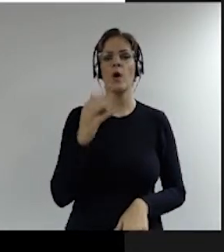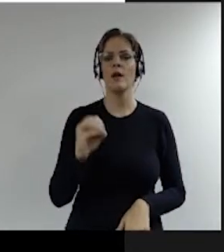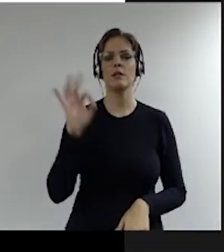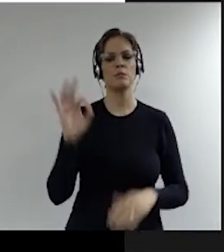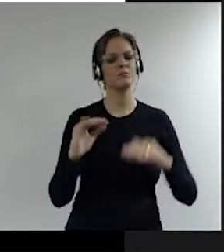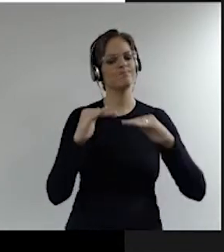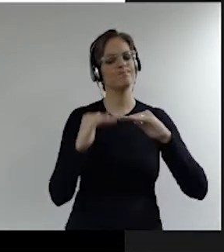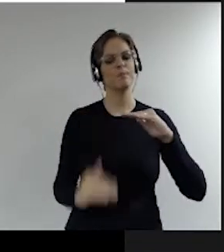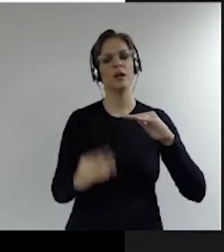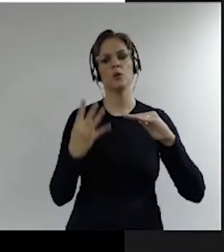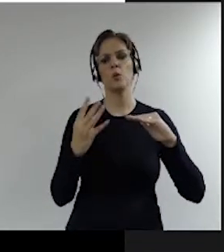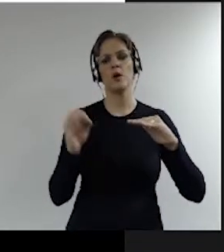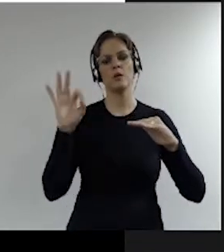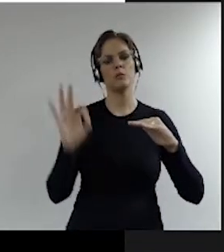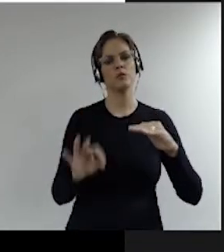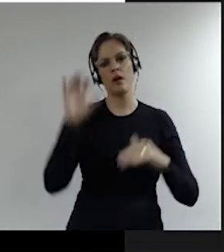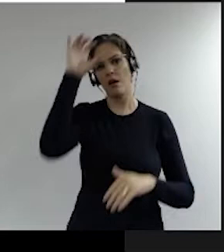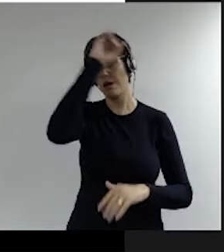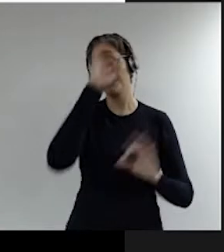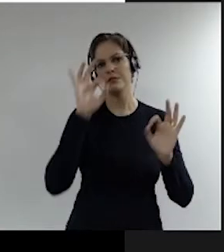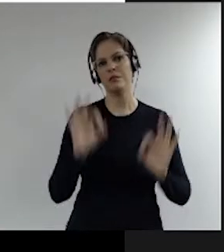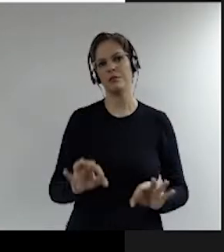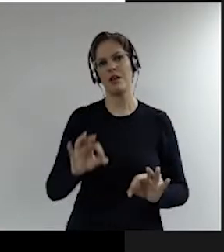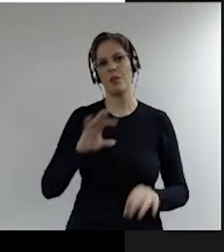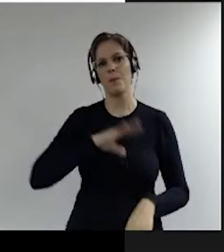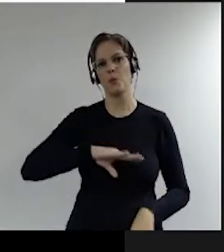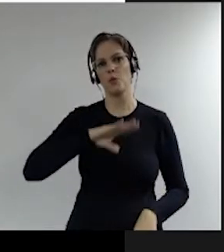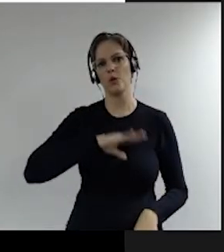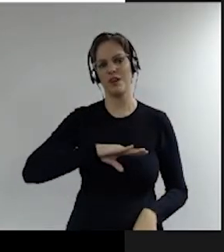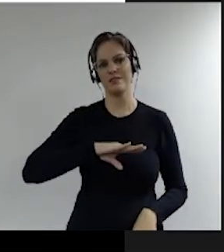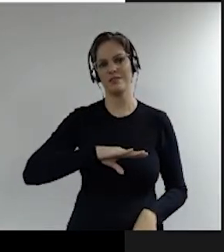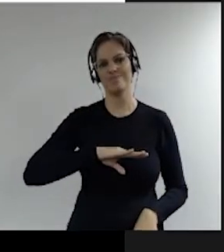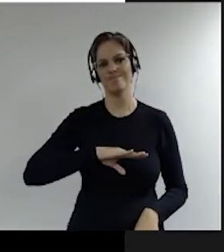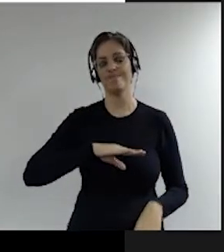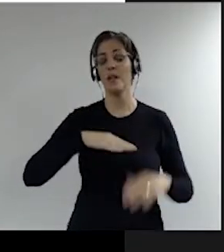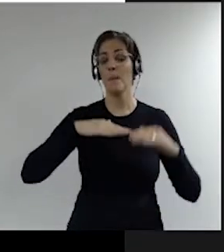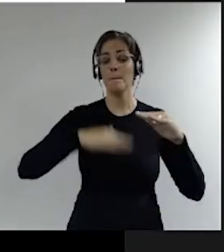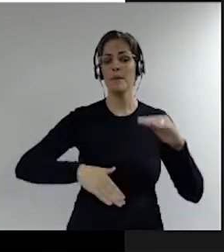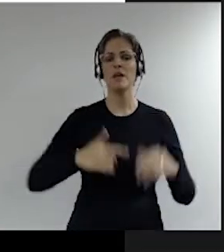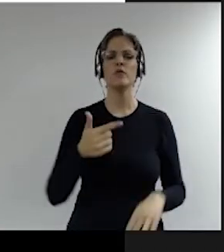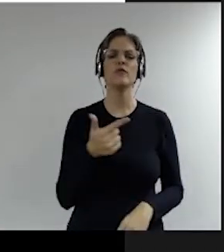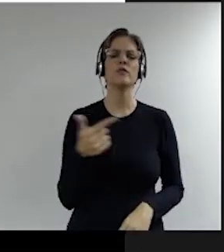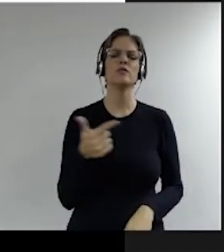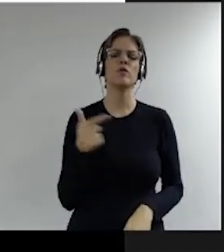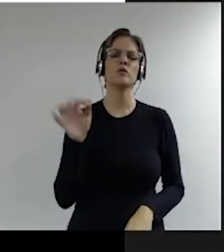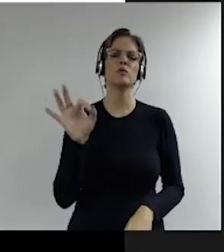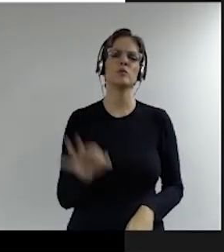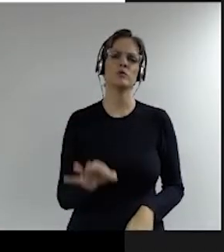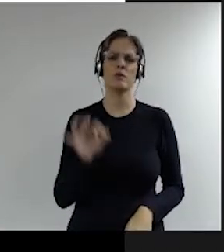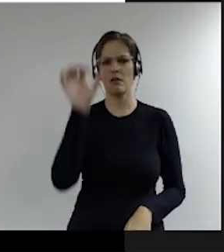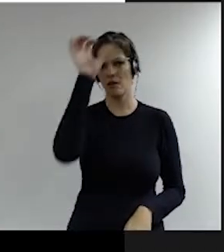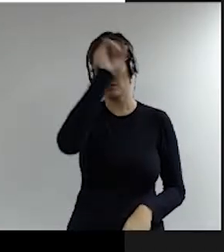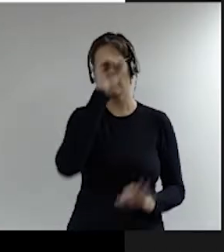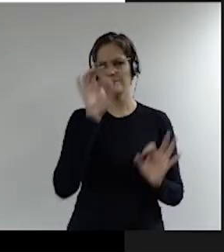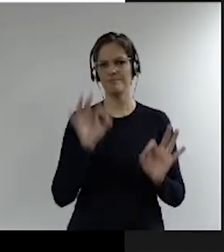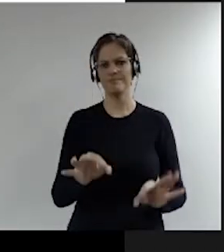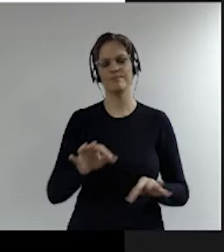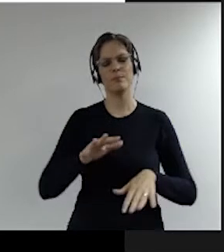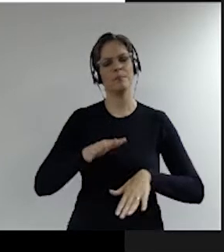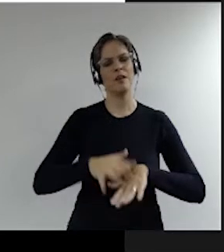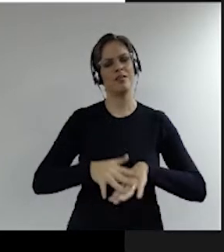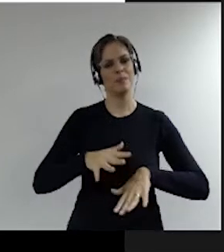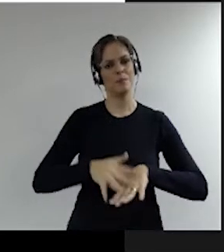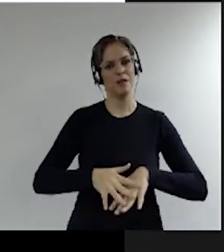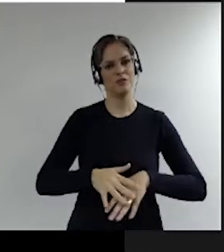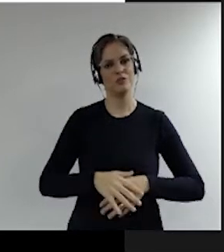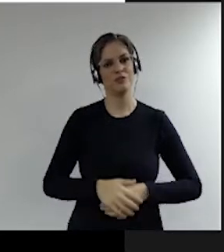aprenderam adequado em português e menos de 22% em matemática. Uma parte